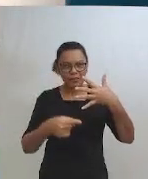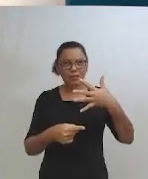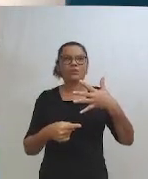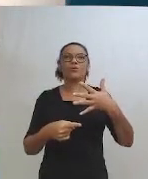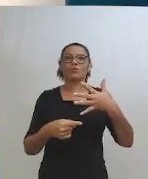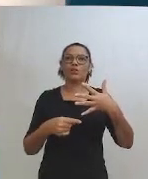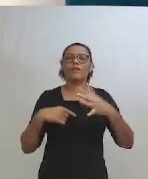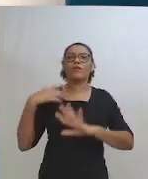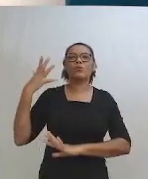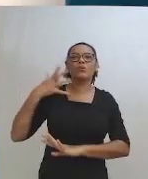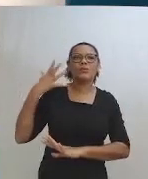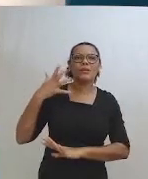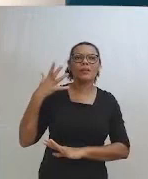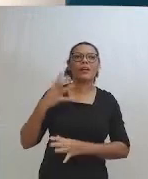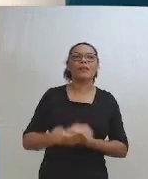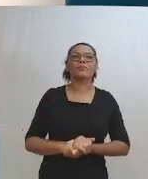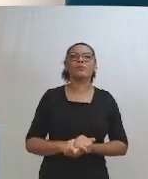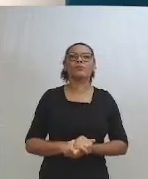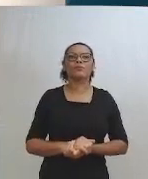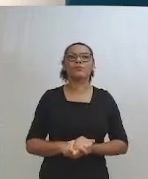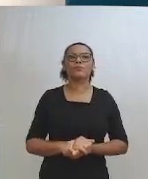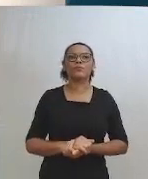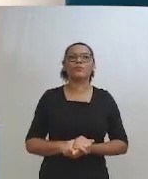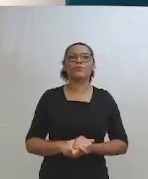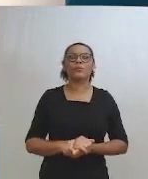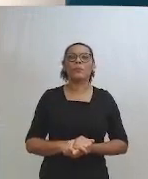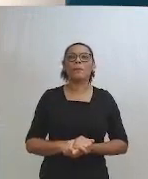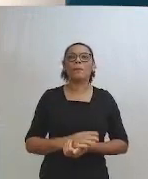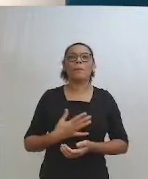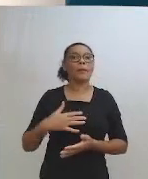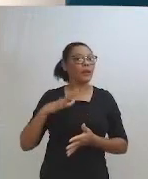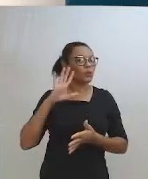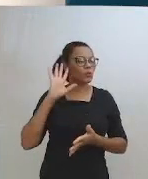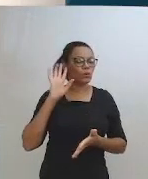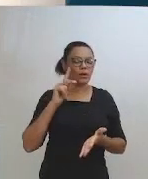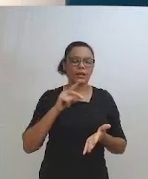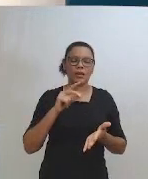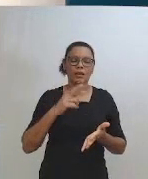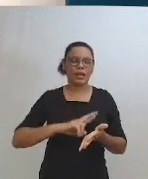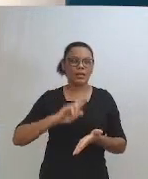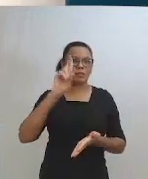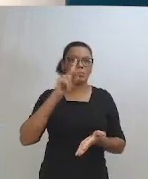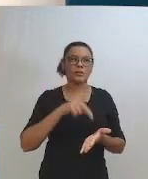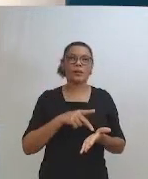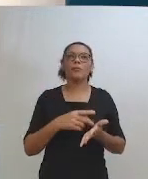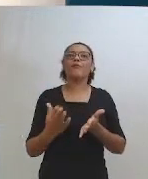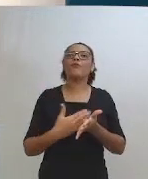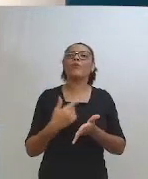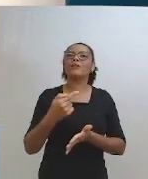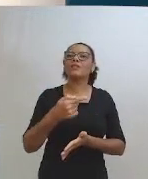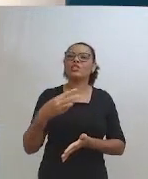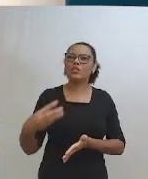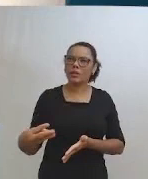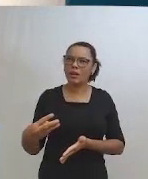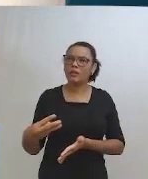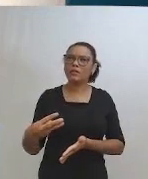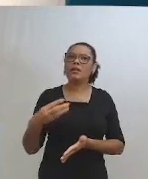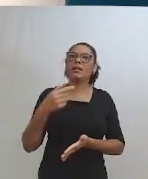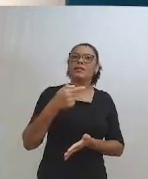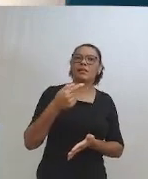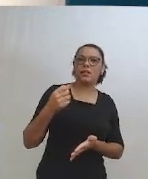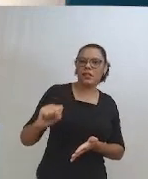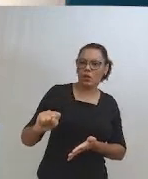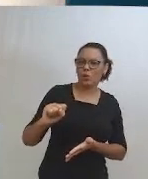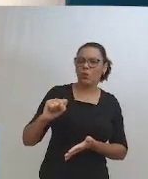pelo perito oficial, as folhas 73 e 78 dos autos.